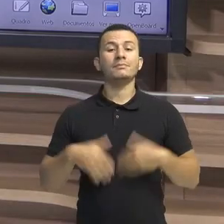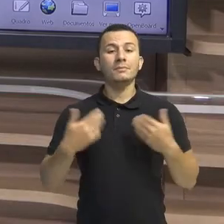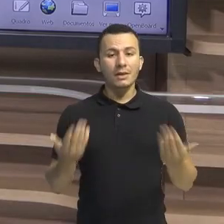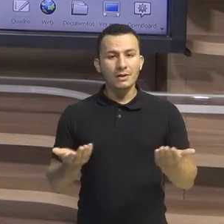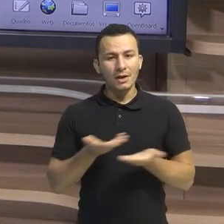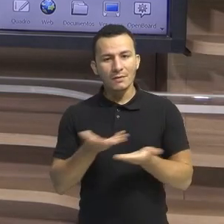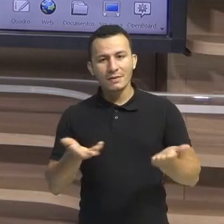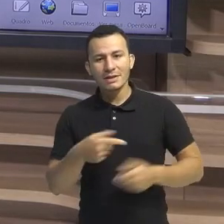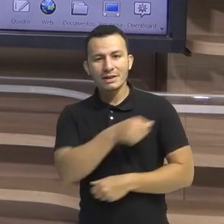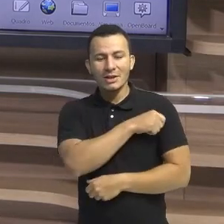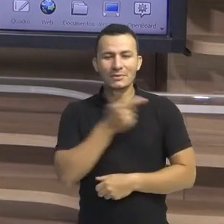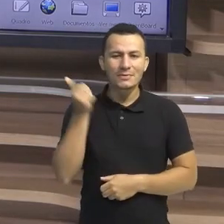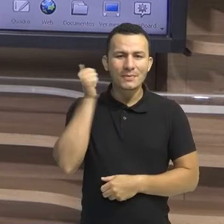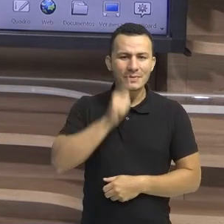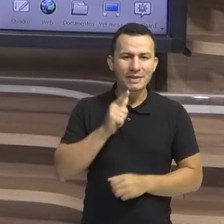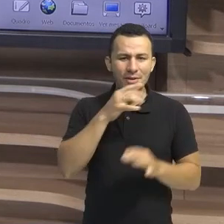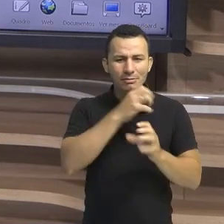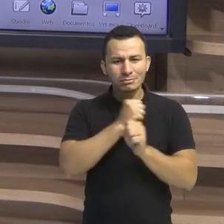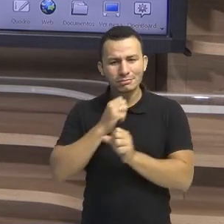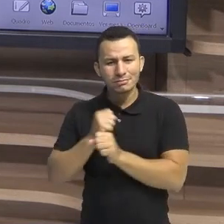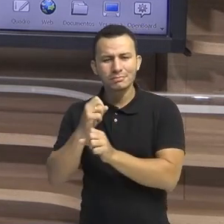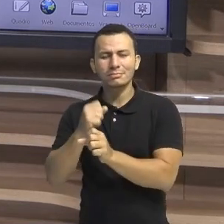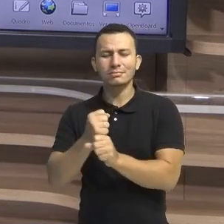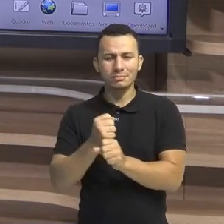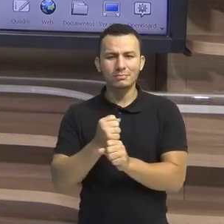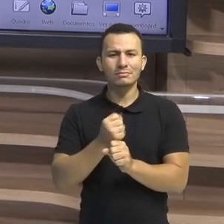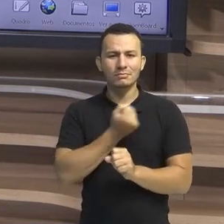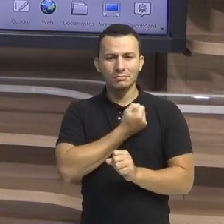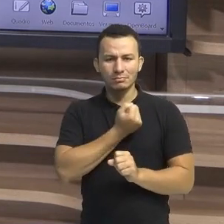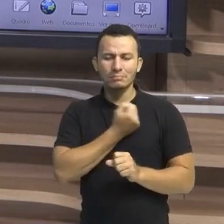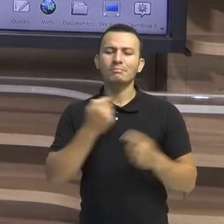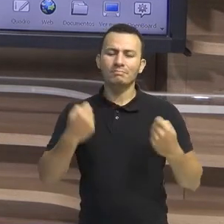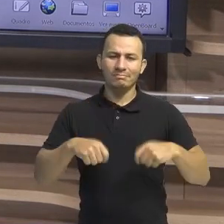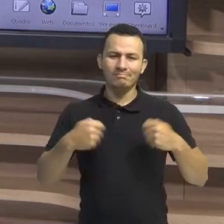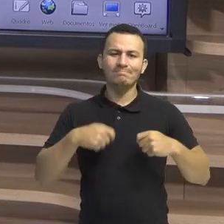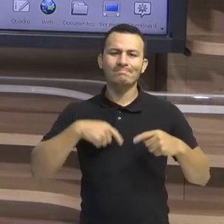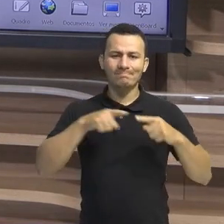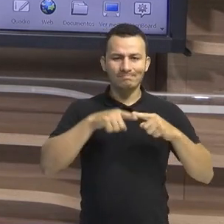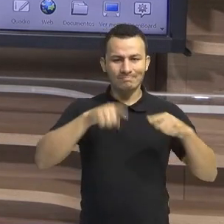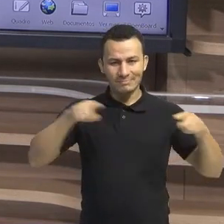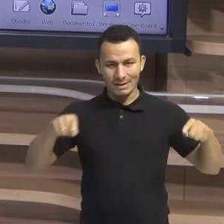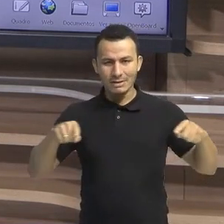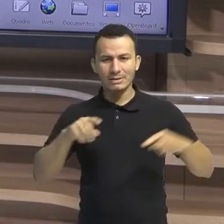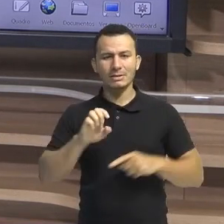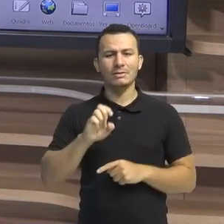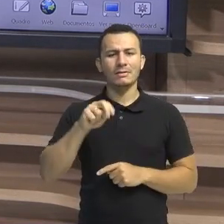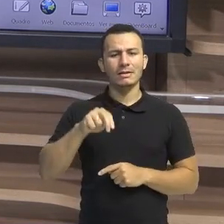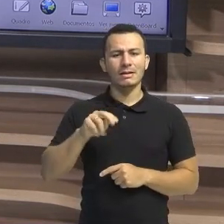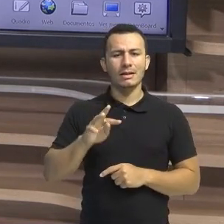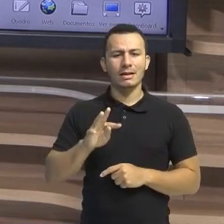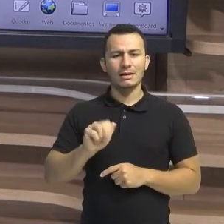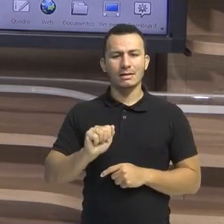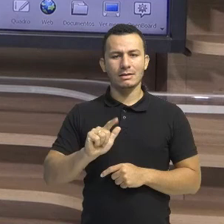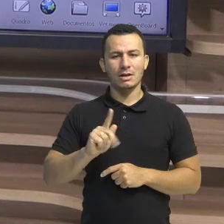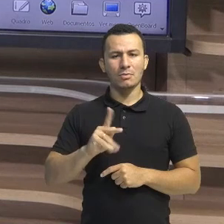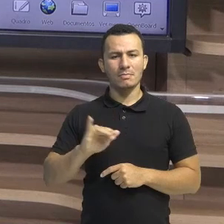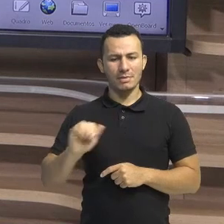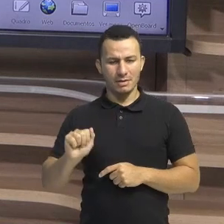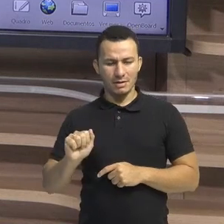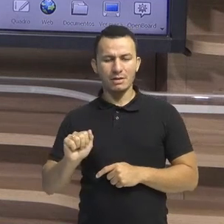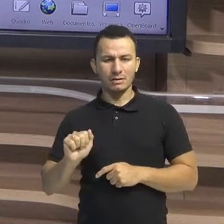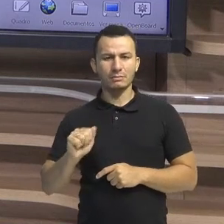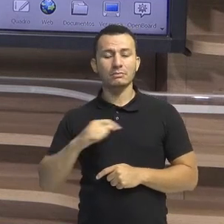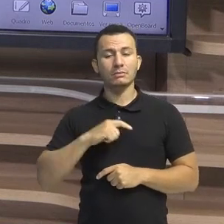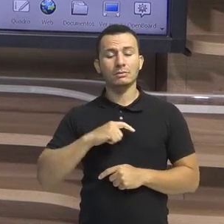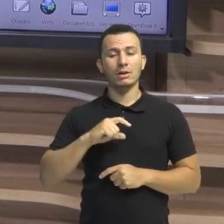E aí, pessoal, conseguiram calcular? Essa questão, ela envolve o cálculo de variação de entalpia. Como é que a gente faz esse cálculo? Variação